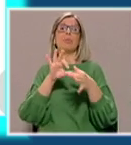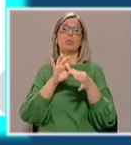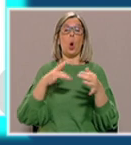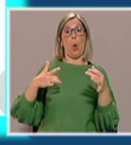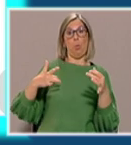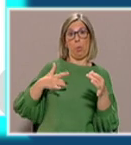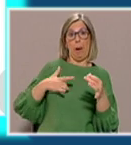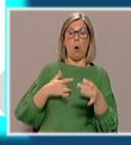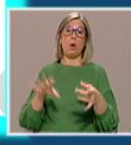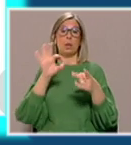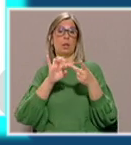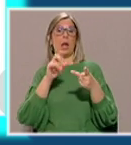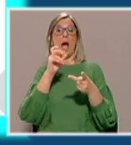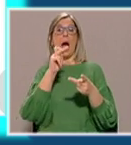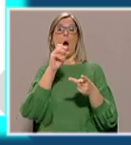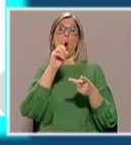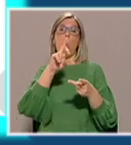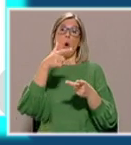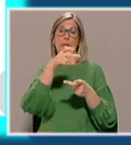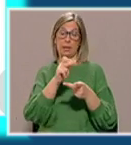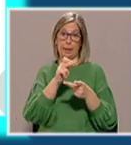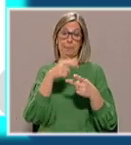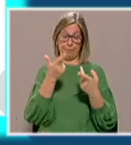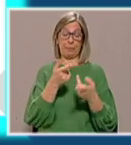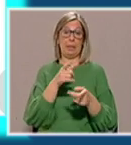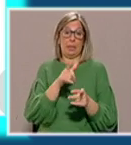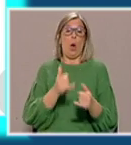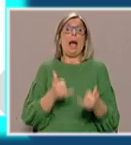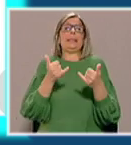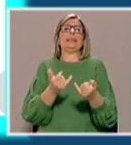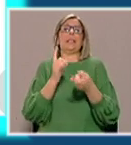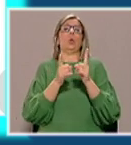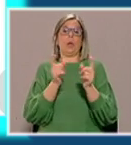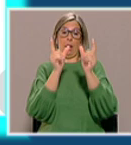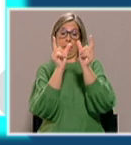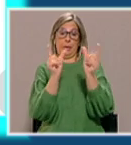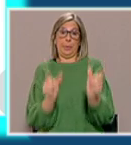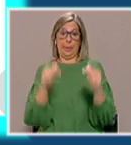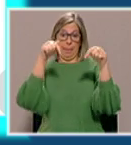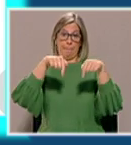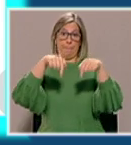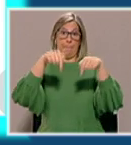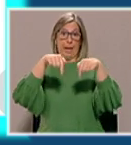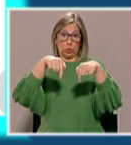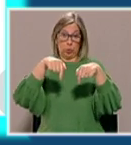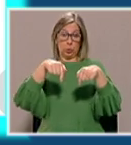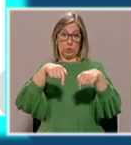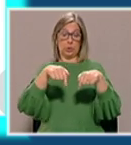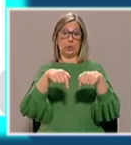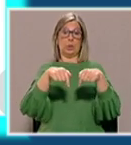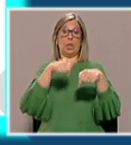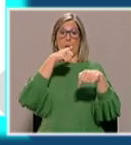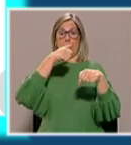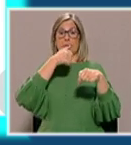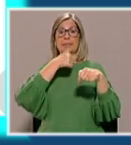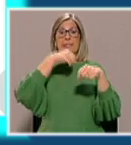que é que acontece a seguir? Portanto, o sangue está nos ventrículos e a seguir, para onde é que ele vai? Vai então acontecer a próxima fase, que é a